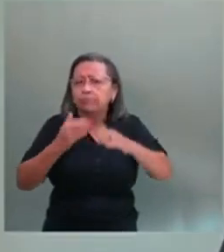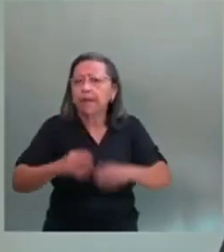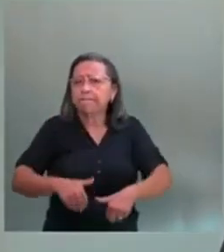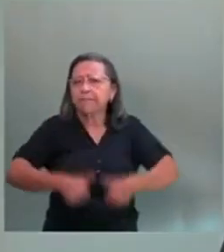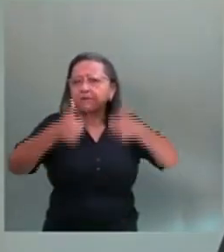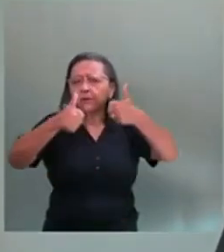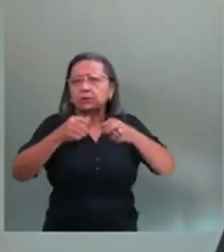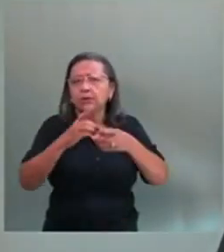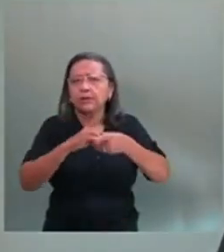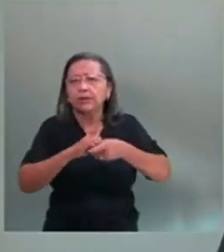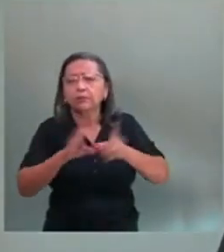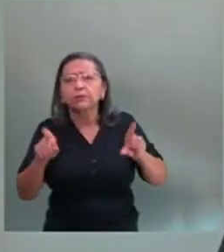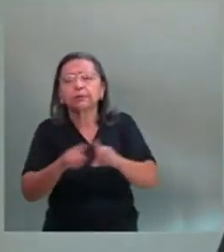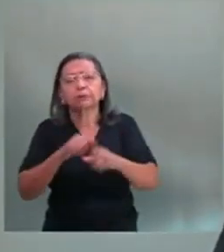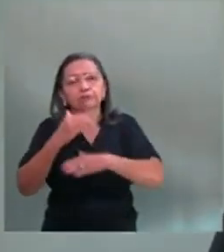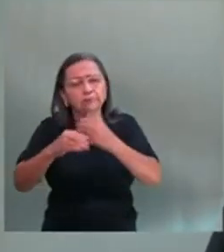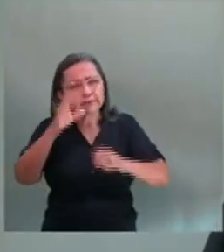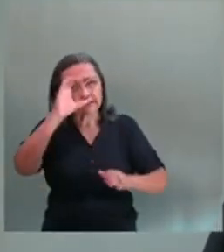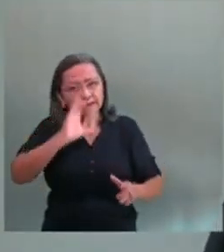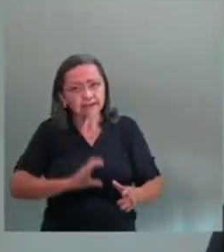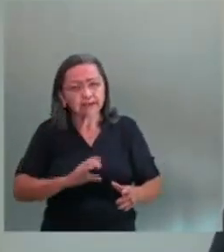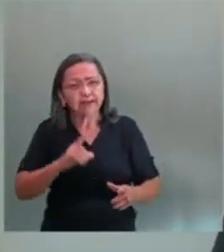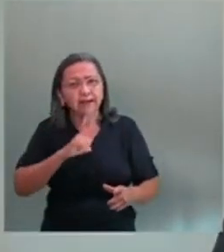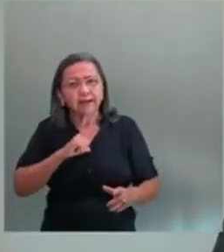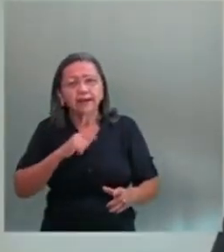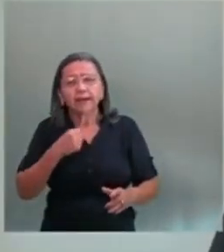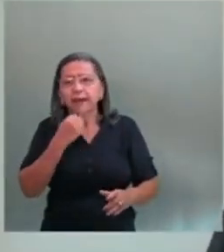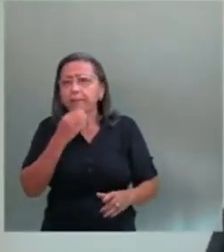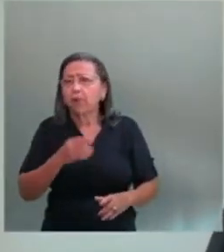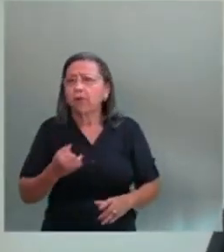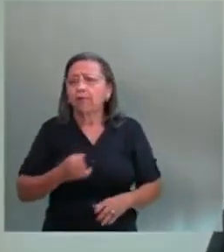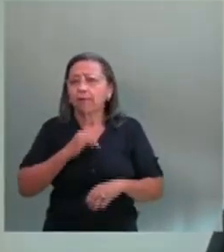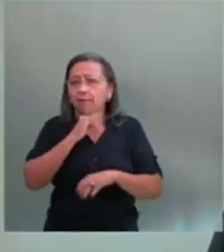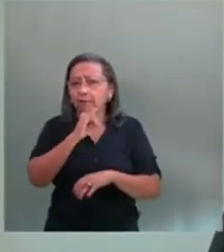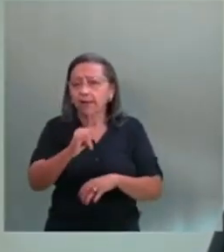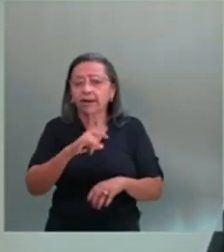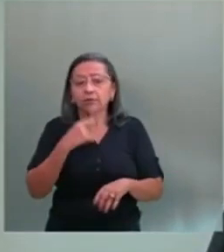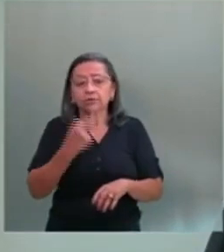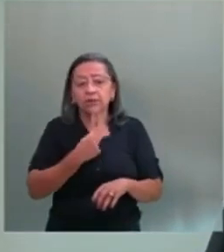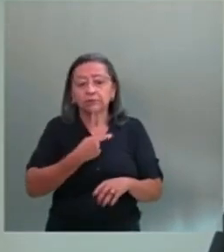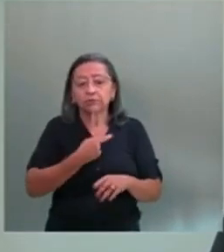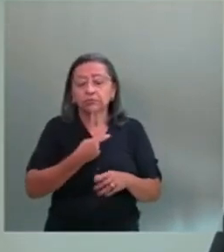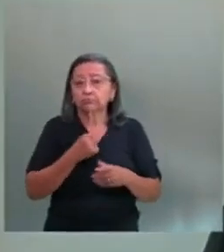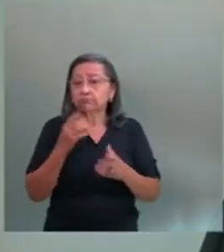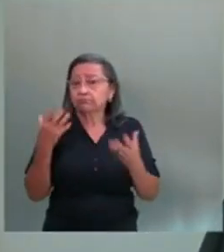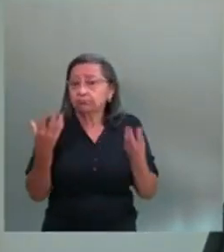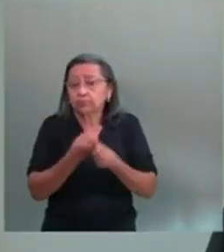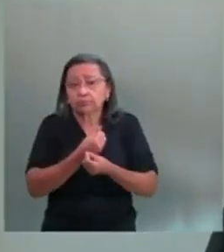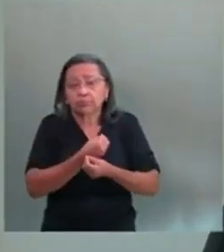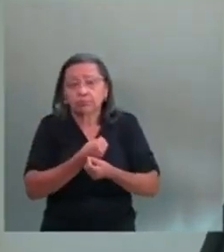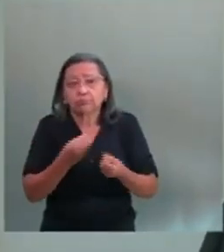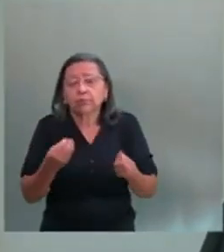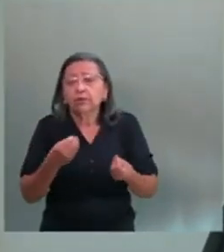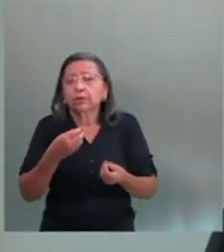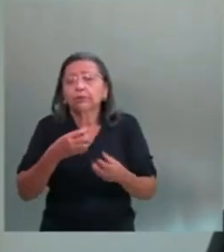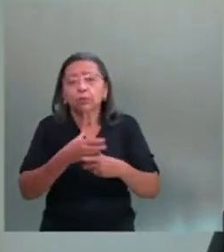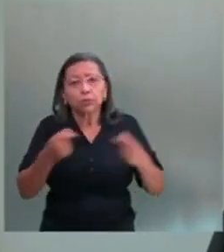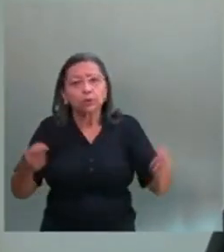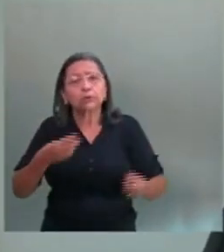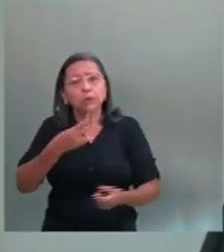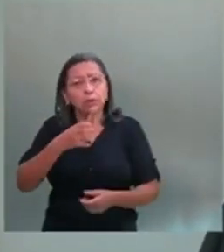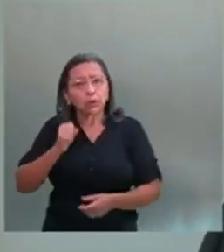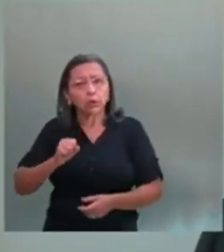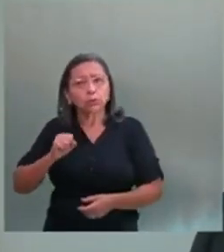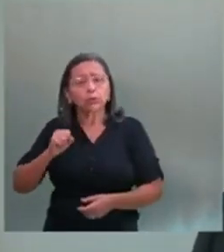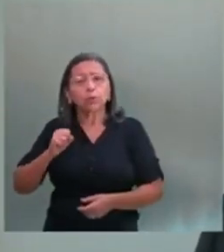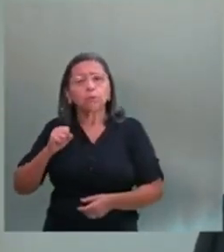da democracia e construção da cidadania. E aqui é bom lembrar que a gente tem uma dívida enorme com o brasileiro, né? 38 milhões de brasileiros com mais